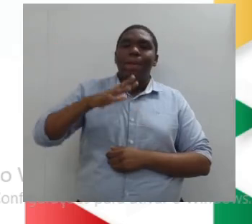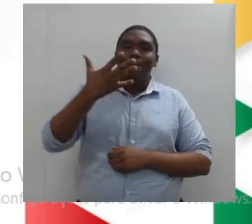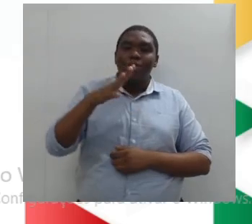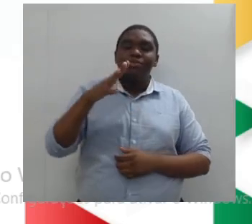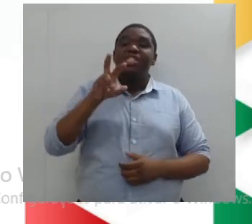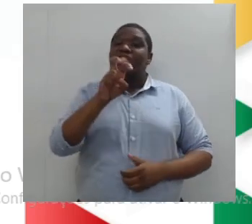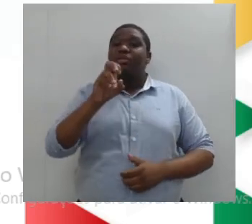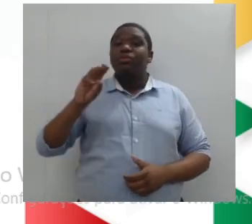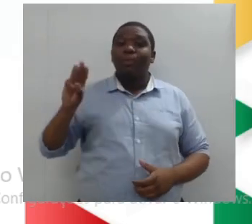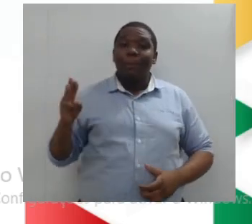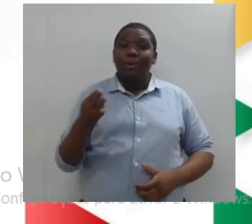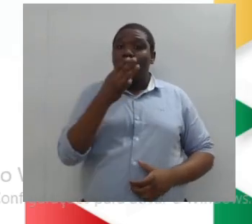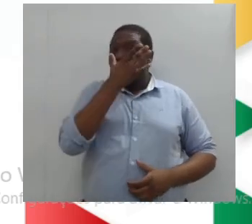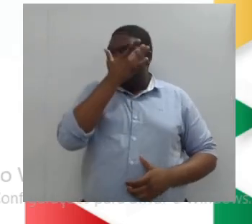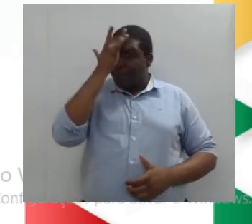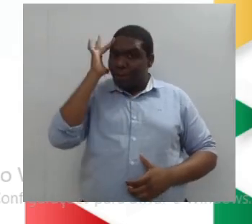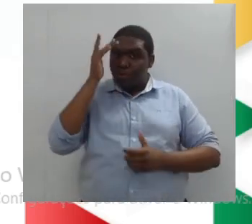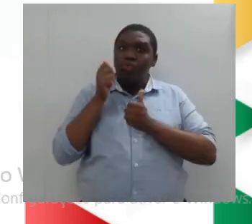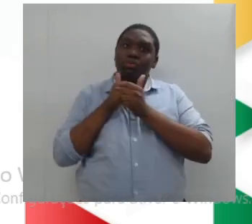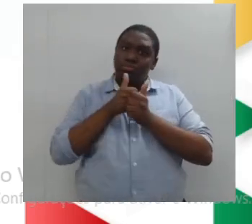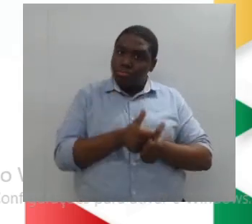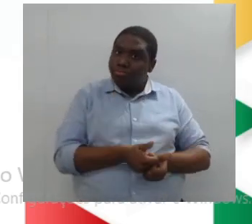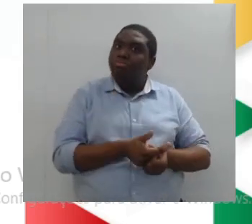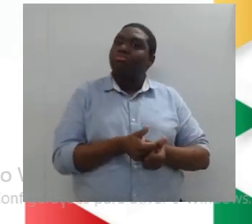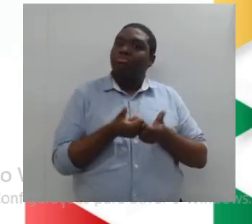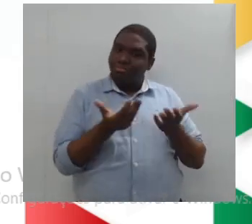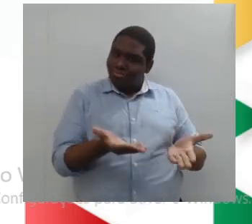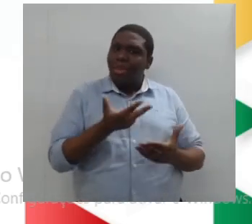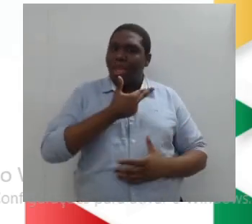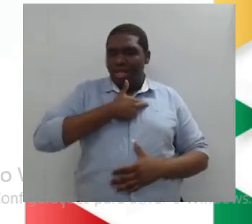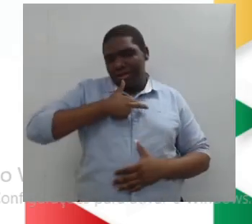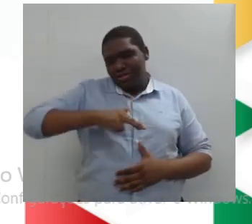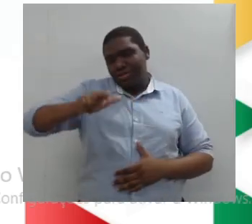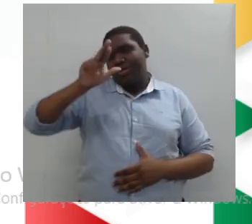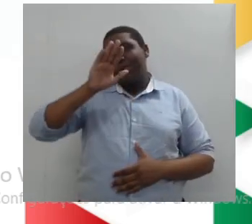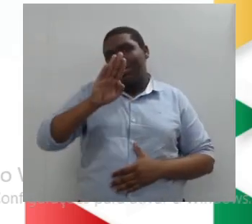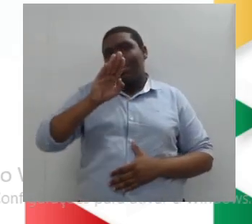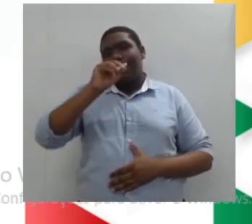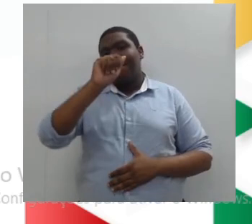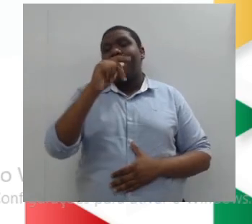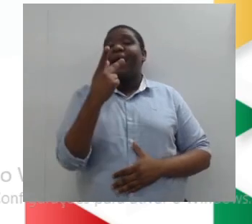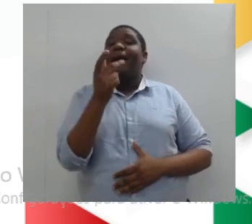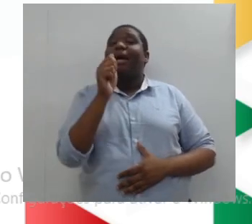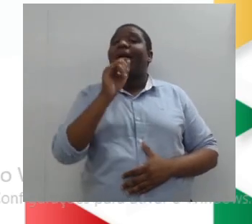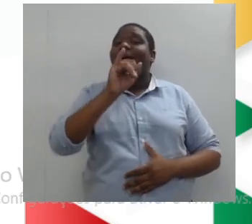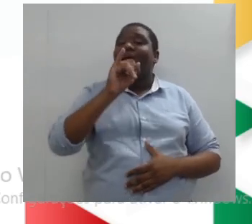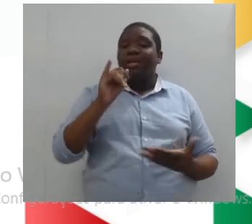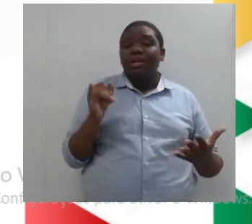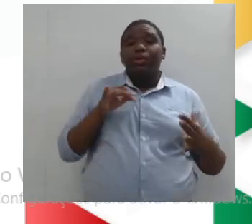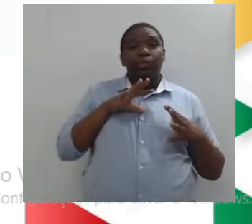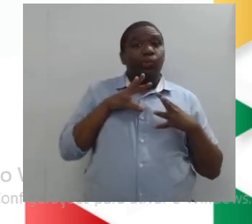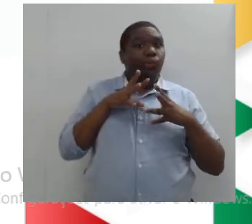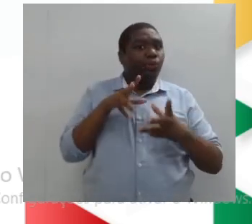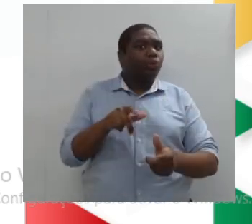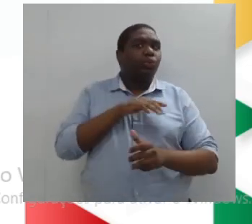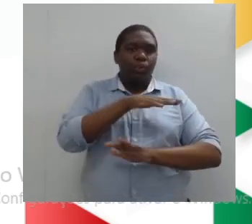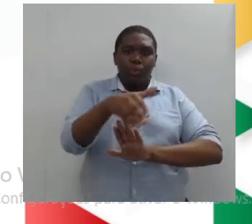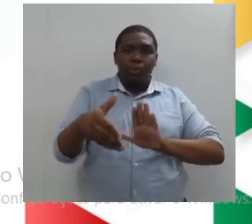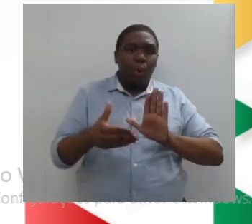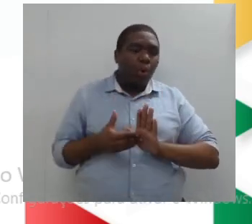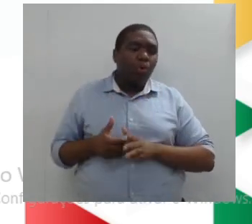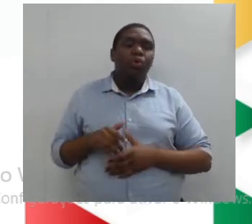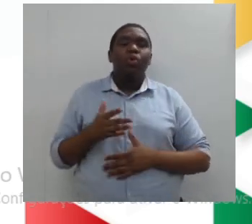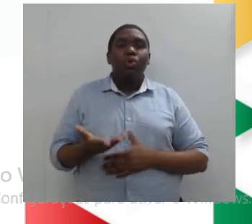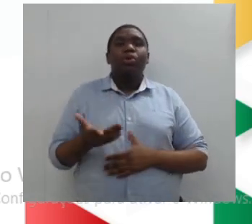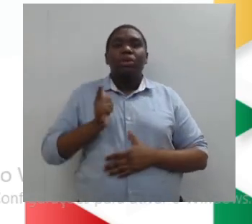5 milhões de seguidores em todos os países e territórios do planeta, em mais